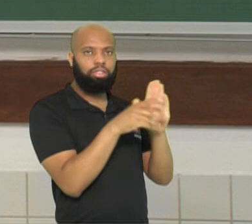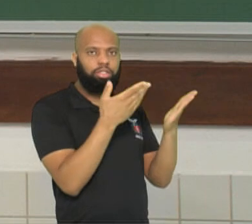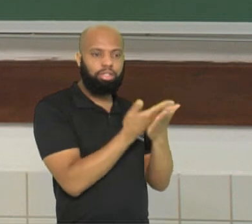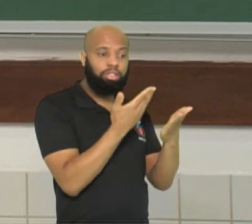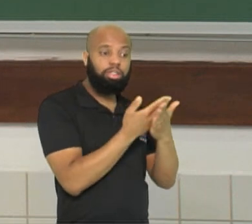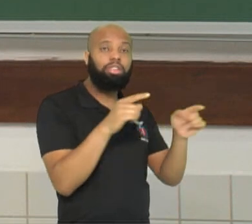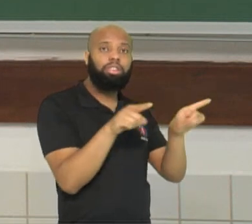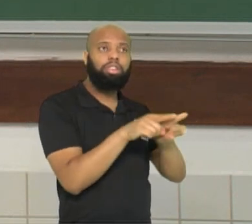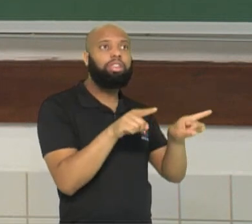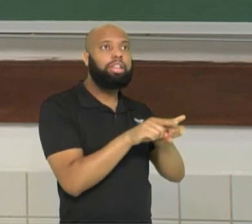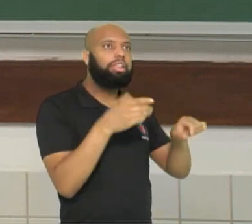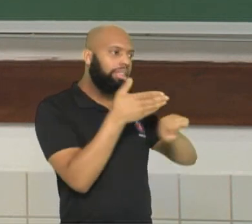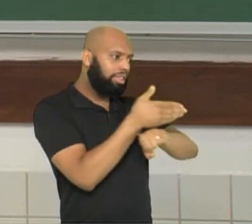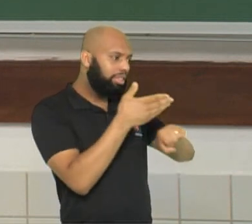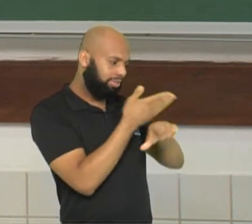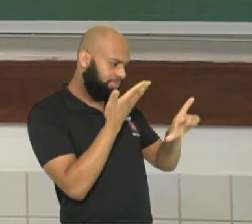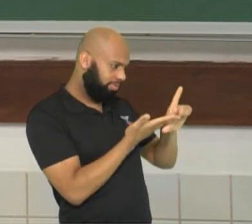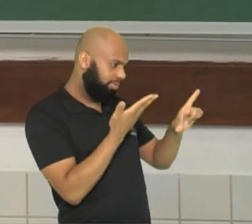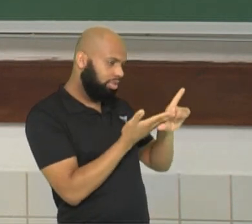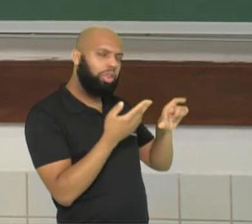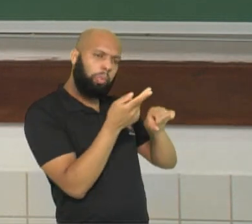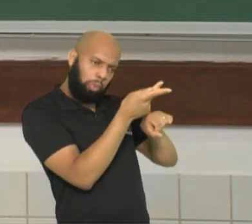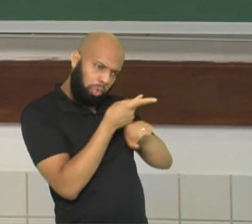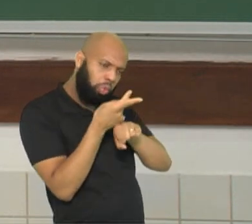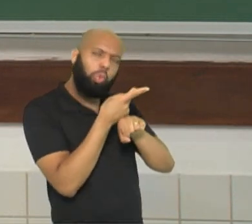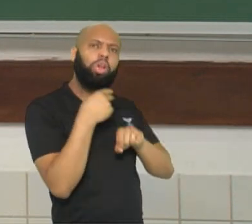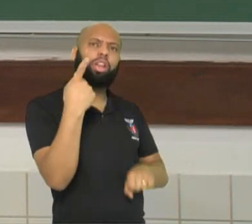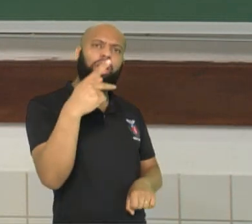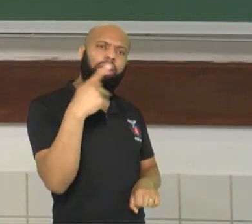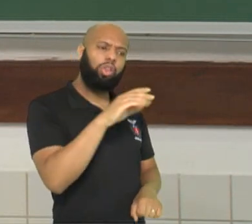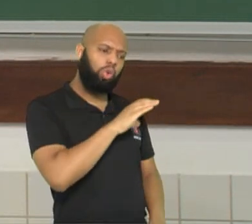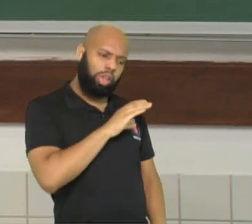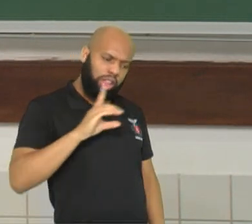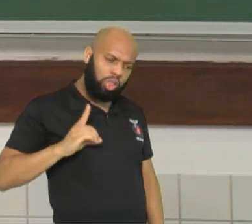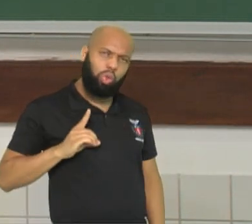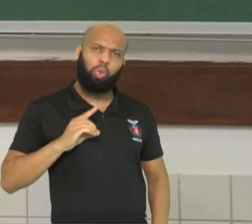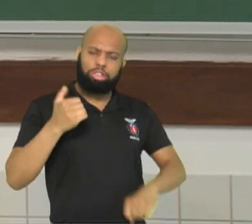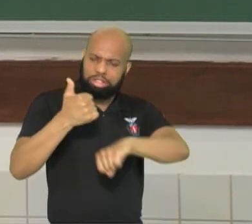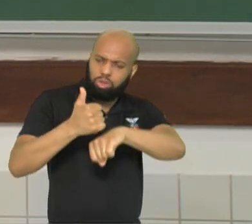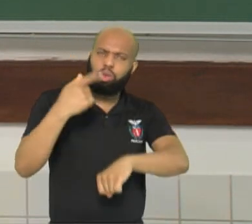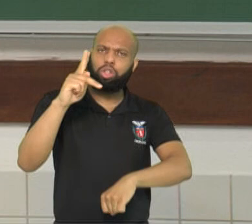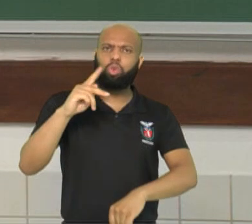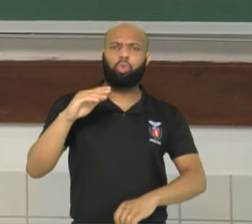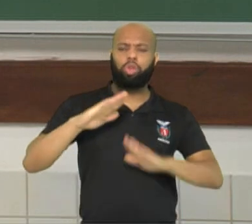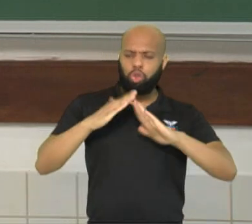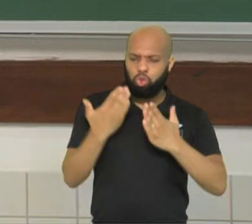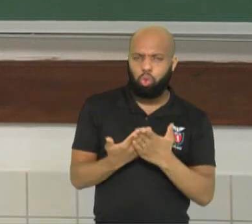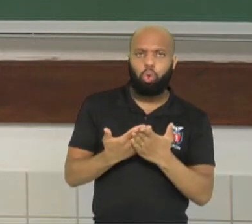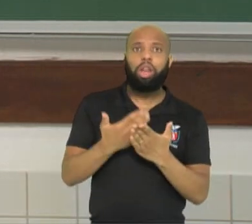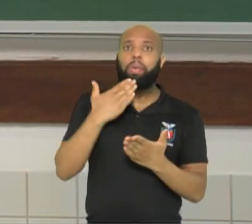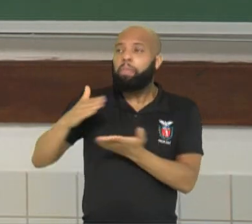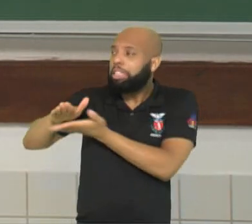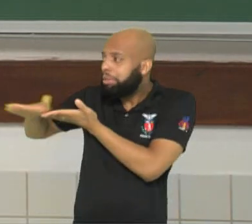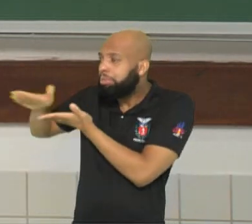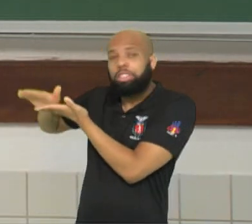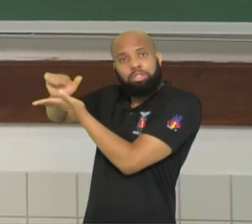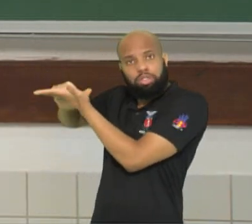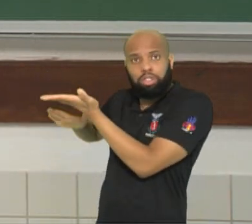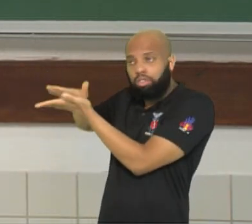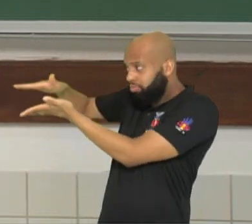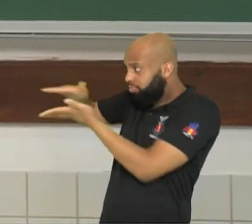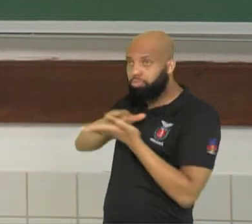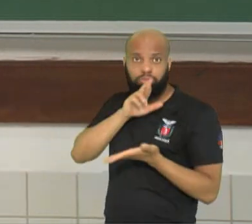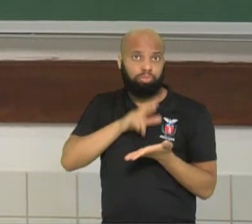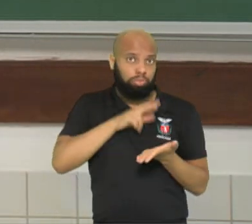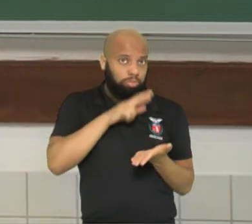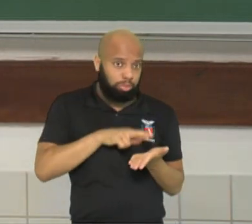acessar o Classroom, procure o seu coordenador, a coordenadora da escola, para que você receba essas atividades impressas,